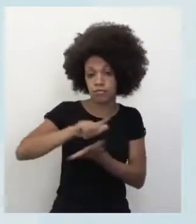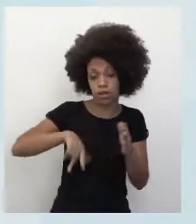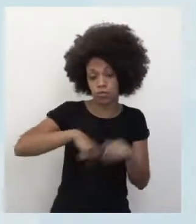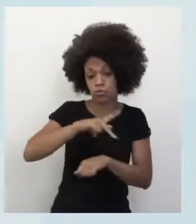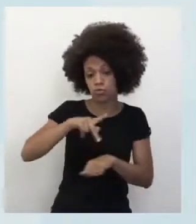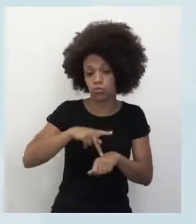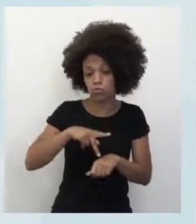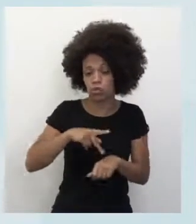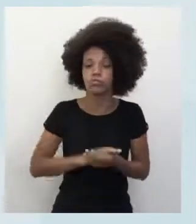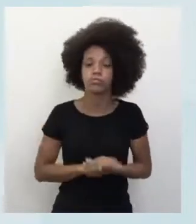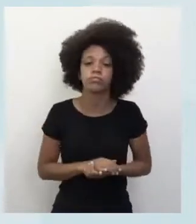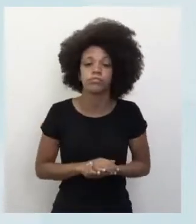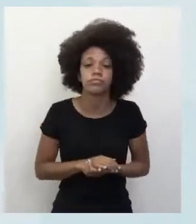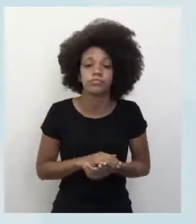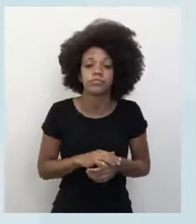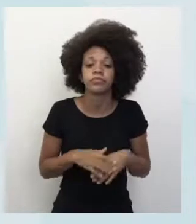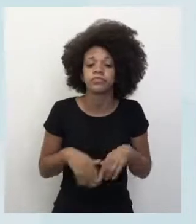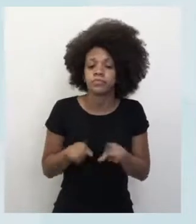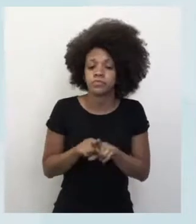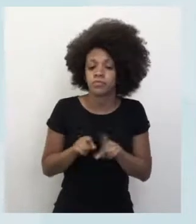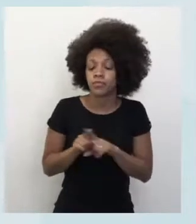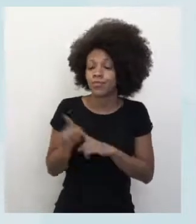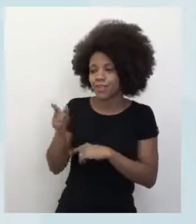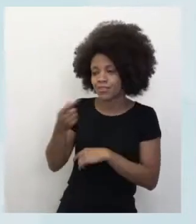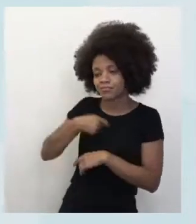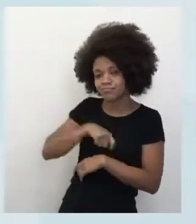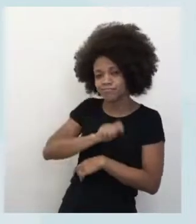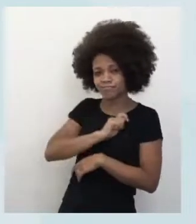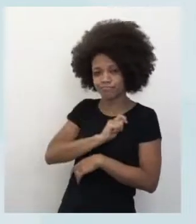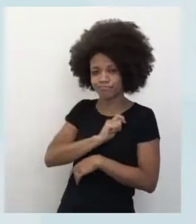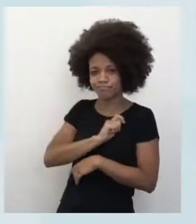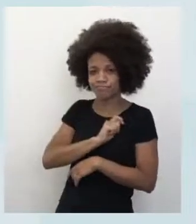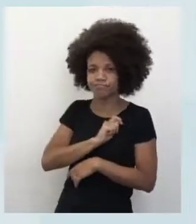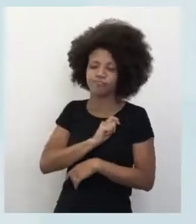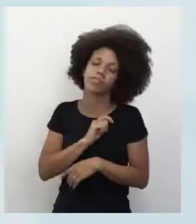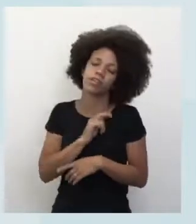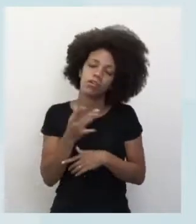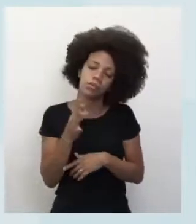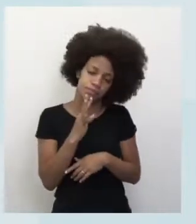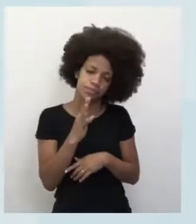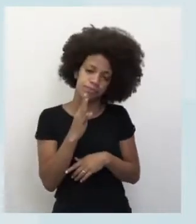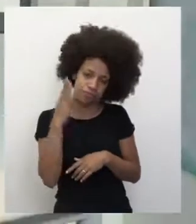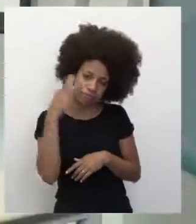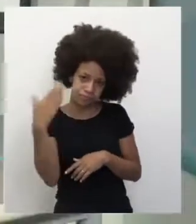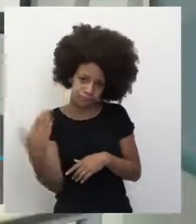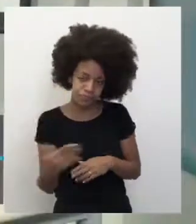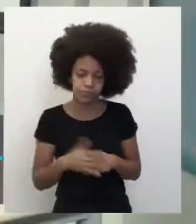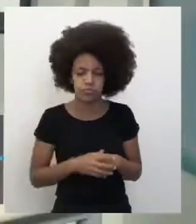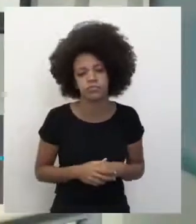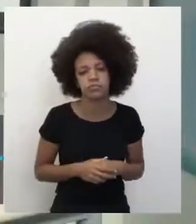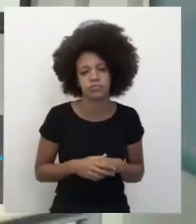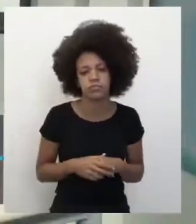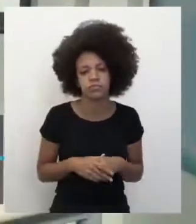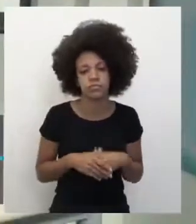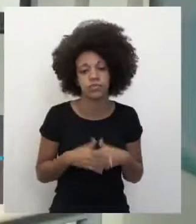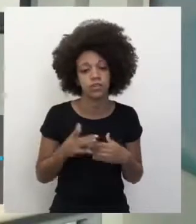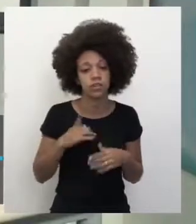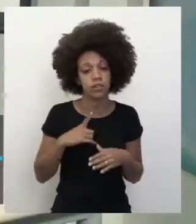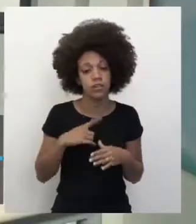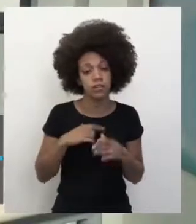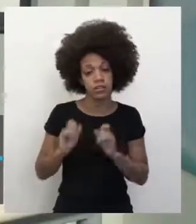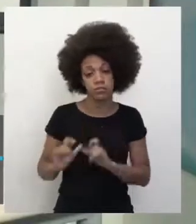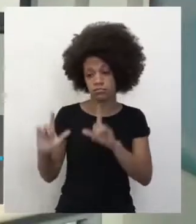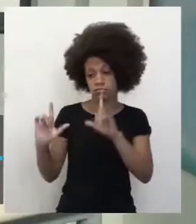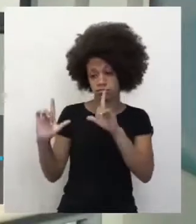Güell, não. Tem bastante lugar. Aqui, lá é bem conhecido. Tem aí a imagem de um pedacinho do